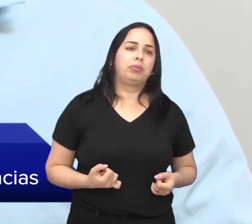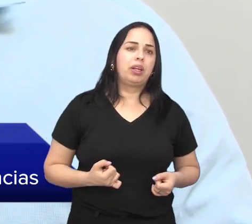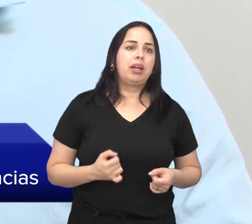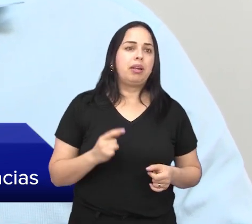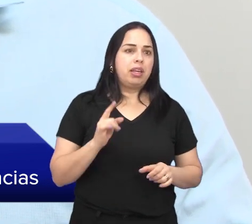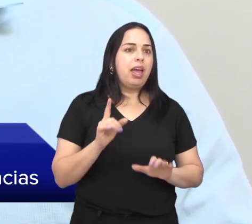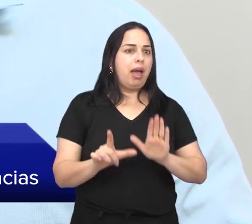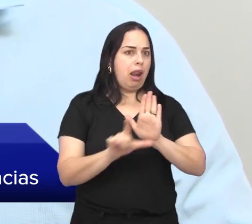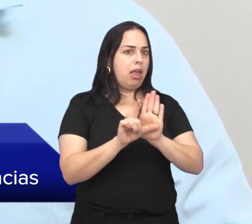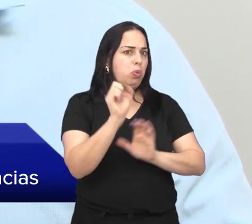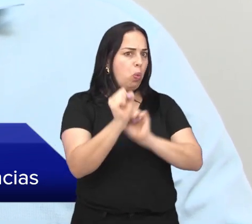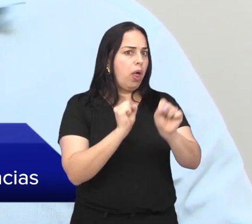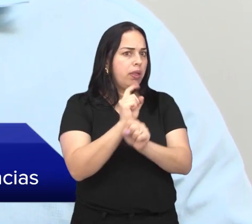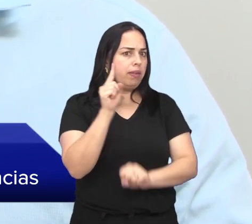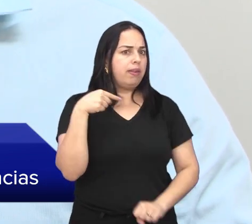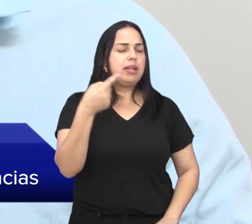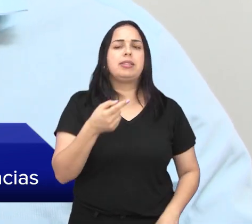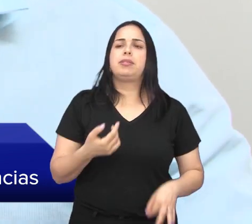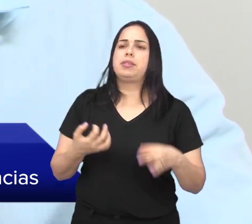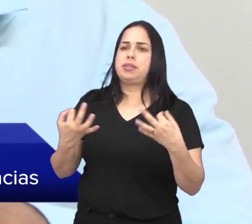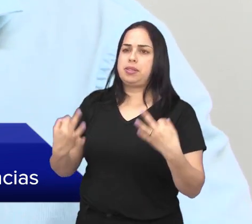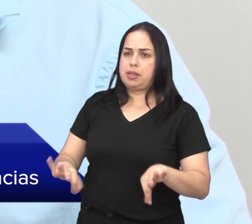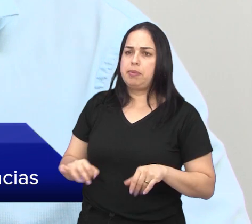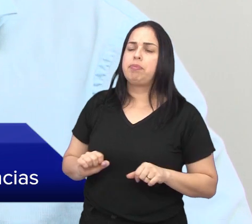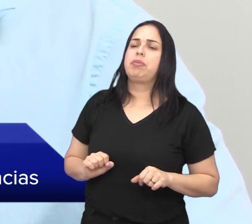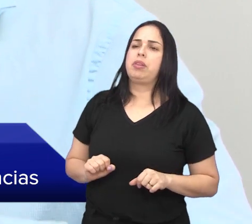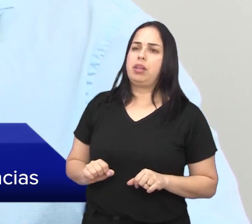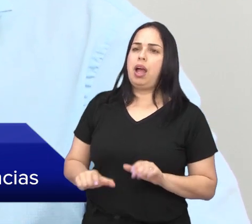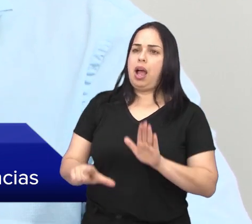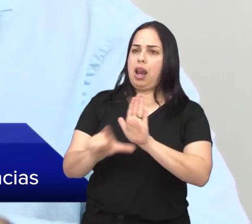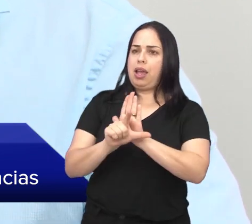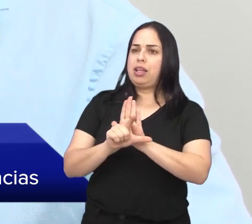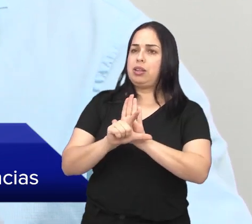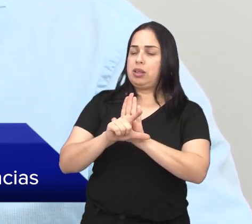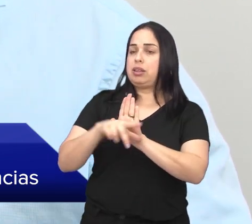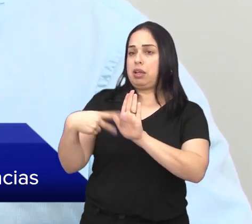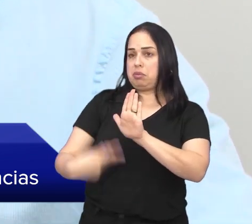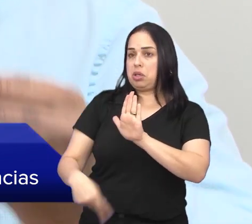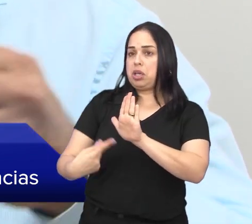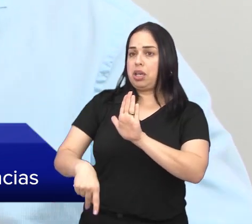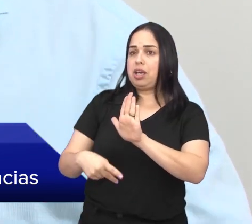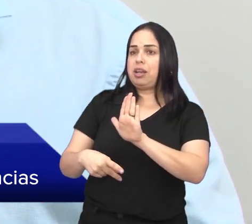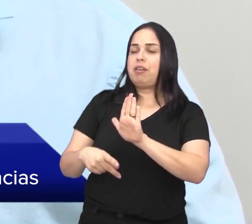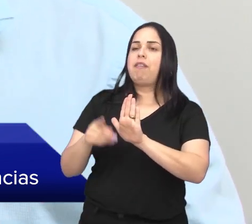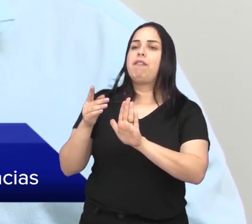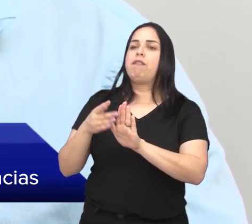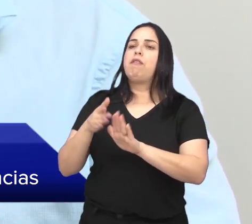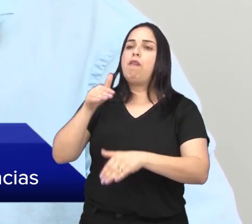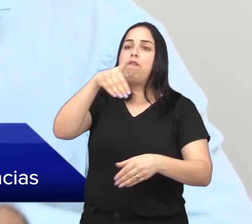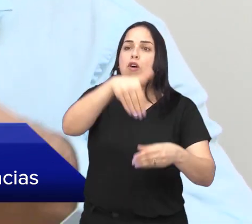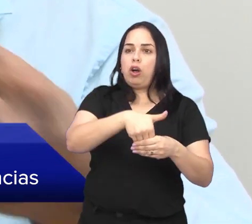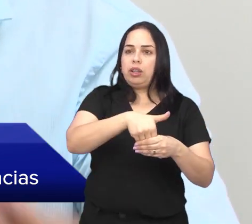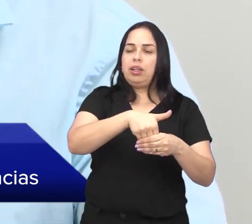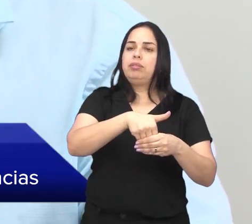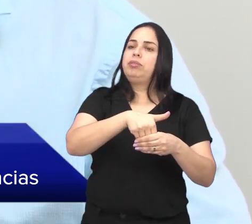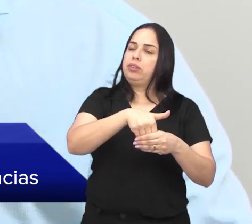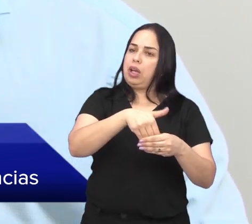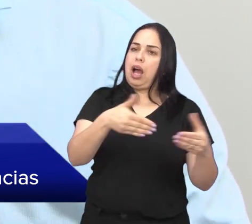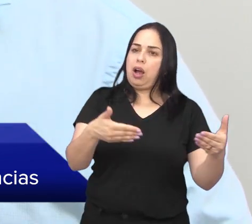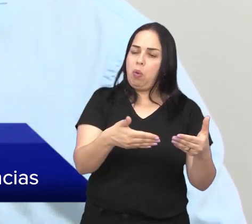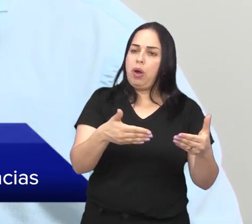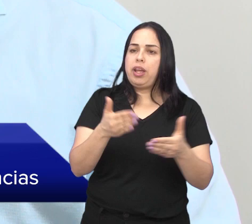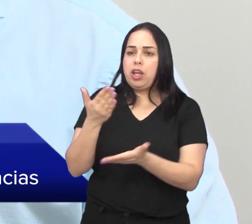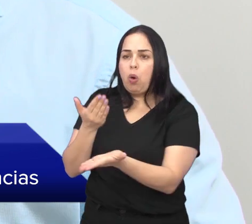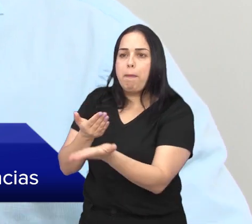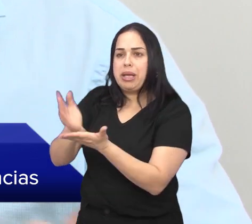vale para o ano que vem, é isso? Exatamente. Todo o projeto de lei, a lei orgânica do município, ela é votada um ano antes, valendo a